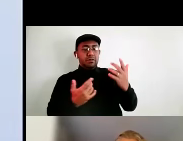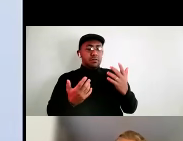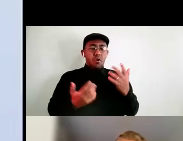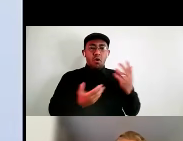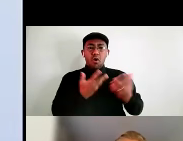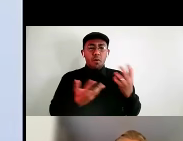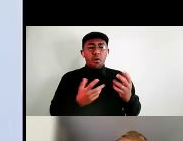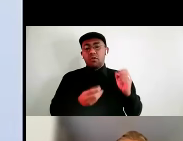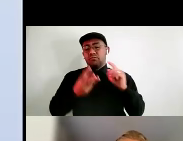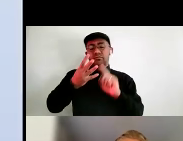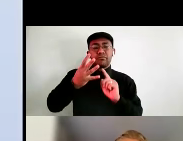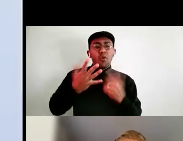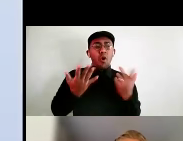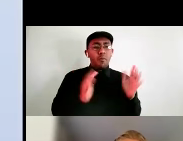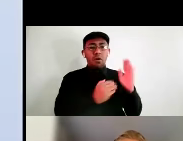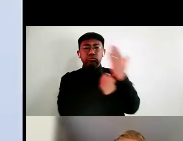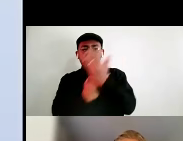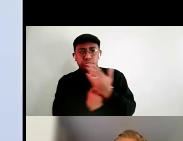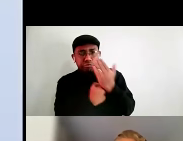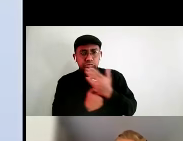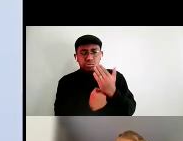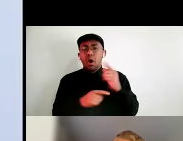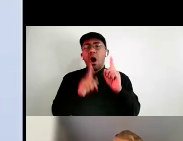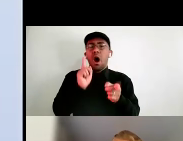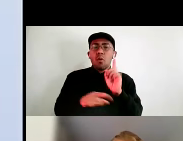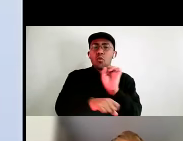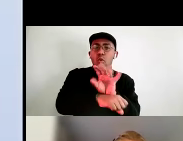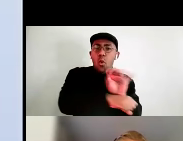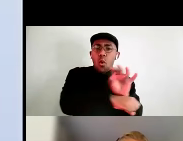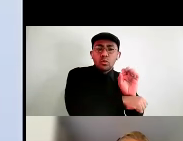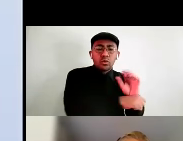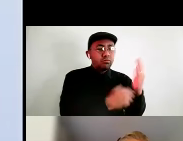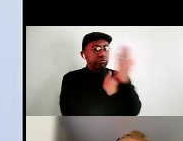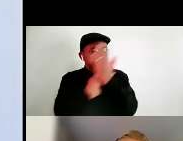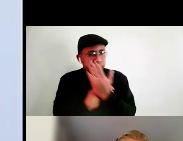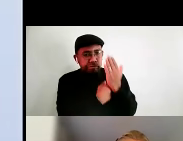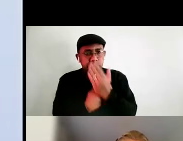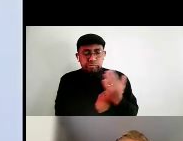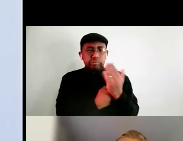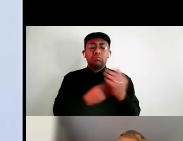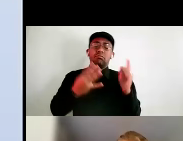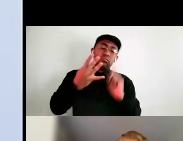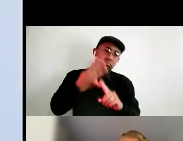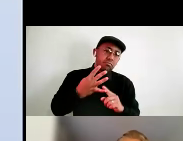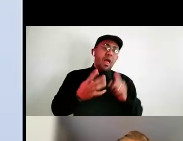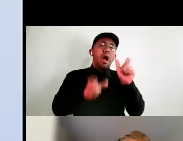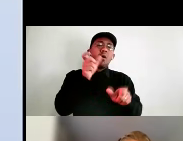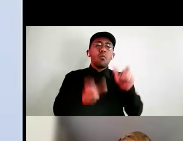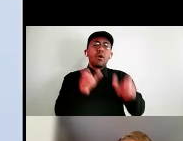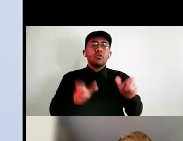para eventos. Vamos explicar os conselhos atuais recomendados, tanto para os organizadores de evento, como para os